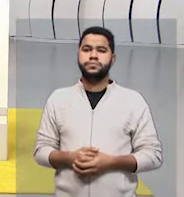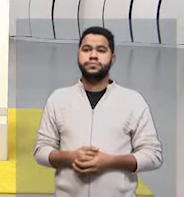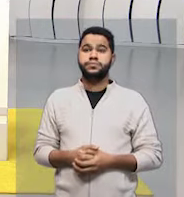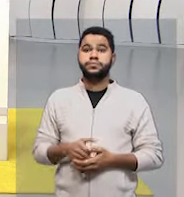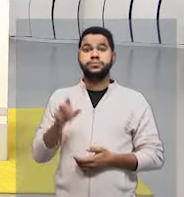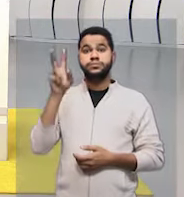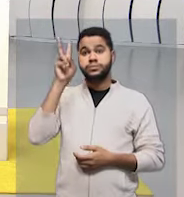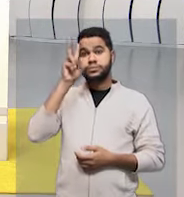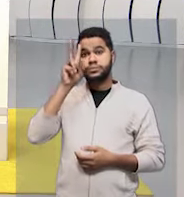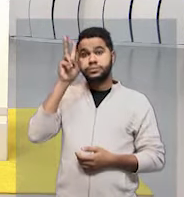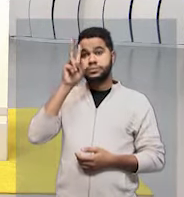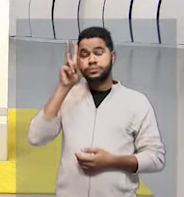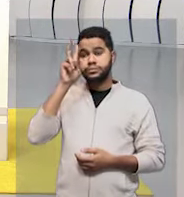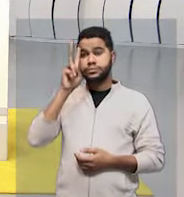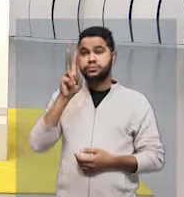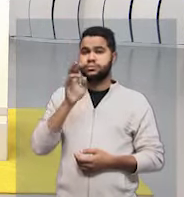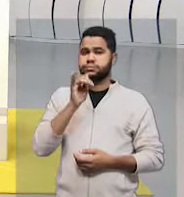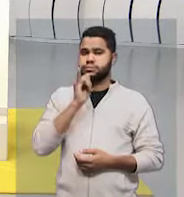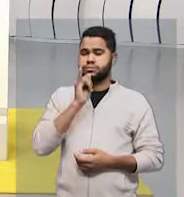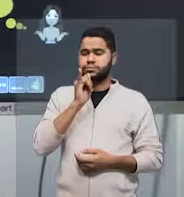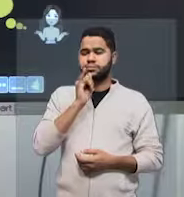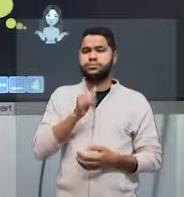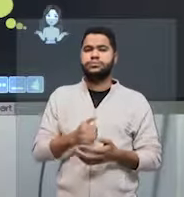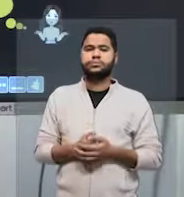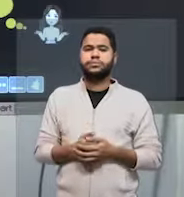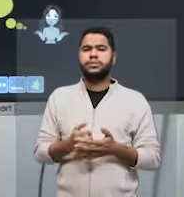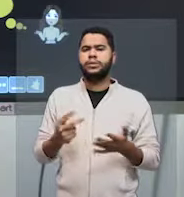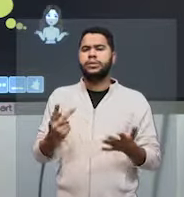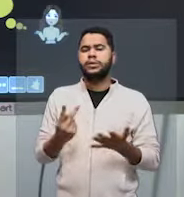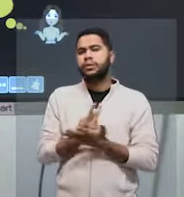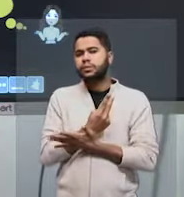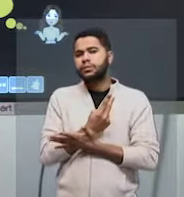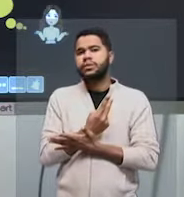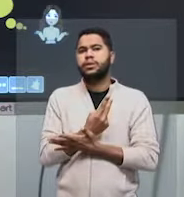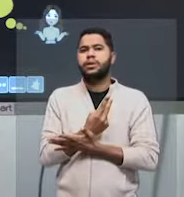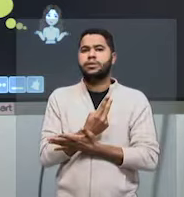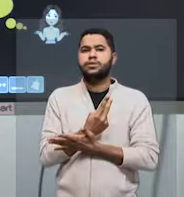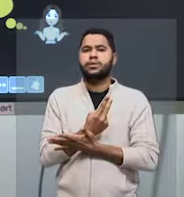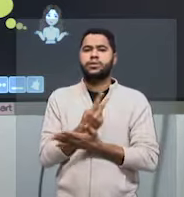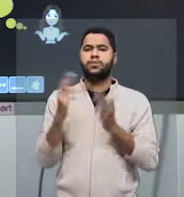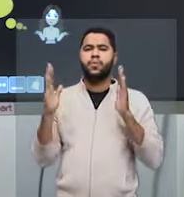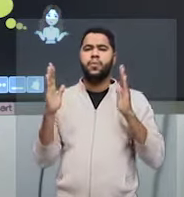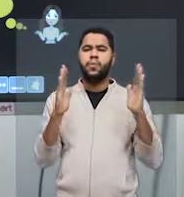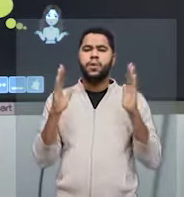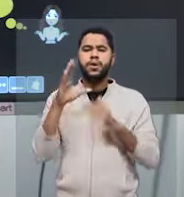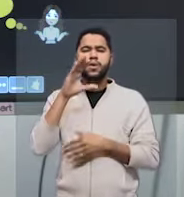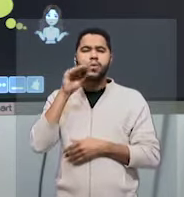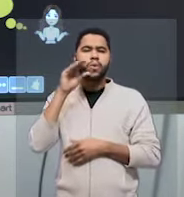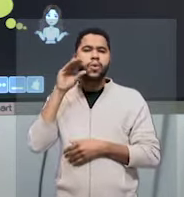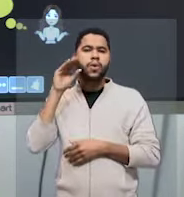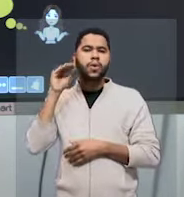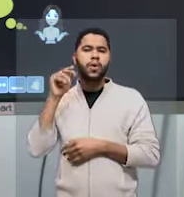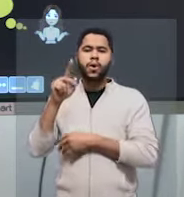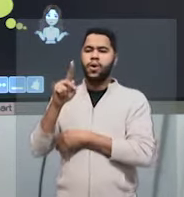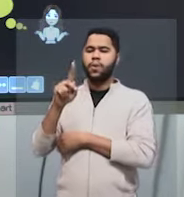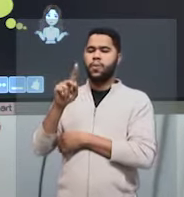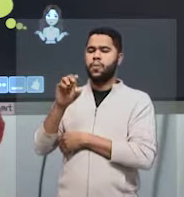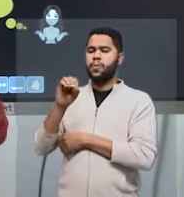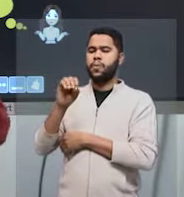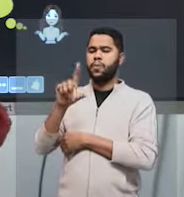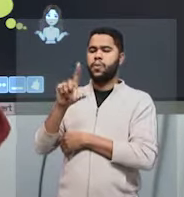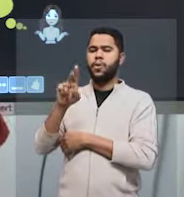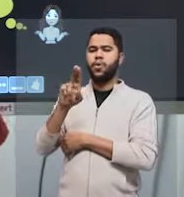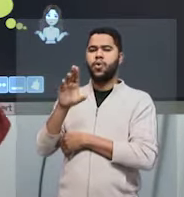Lembrando aí, gente, que uma coisa que acontece na puberdade é chamada de poluição noturna, que é